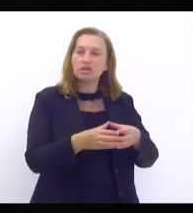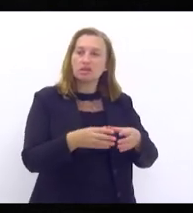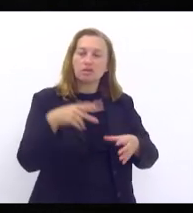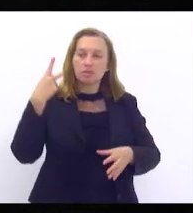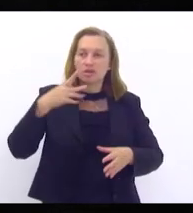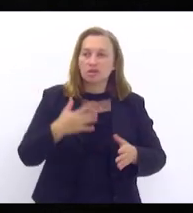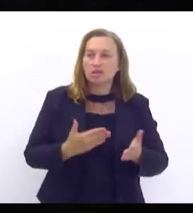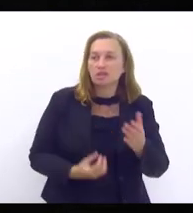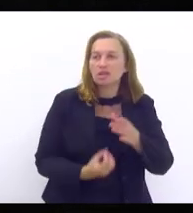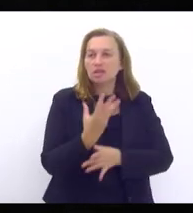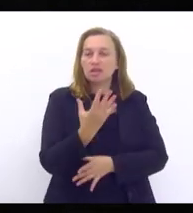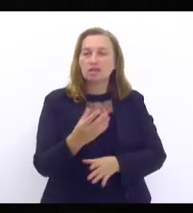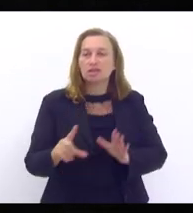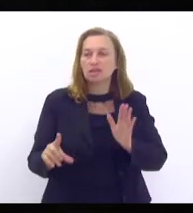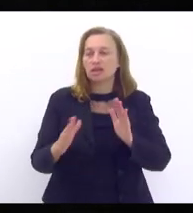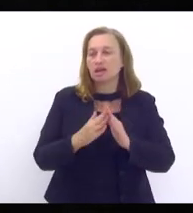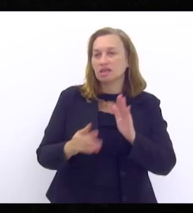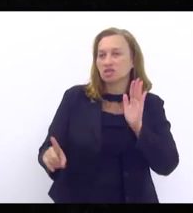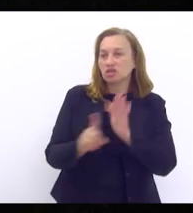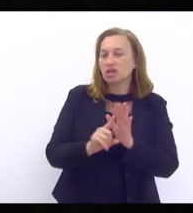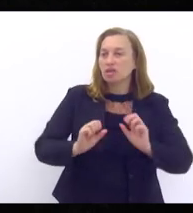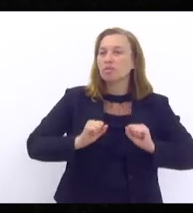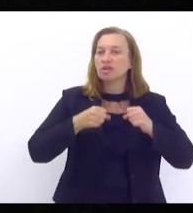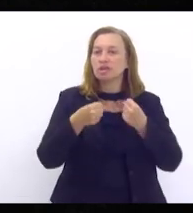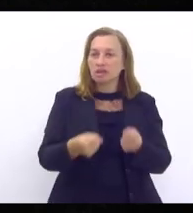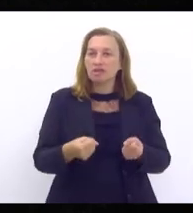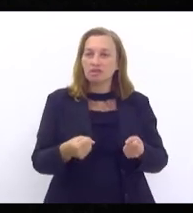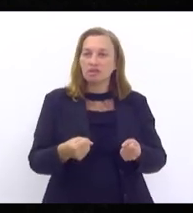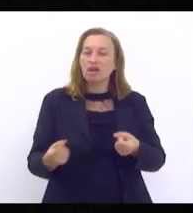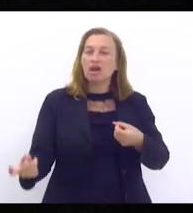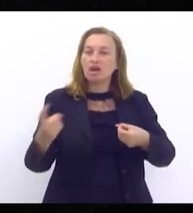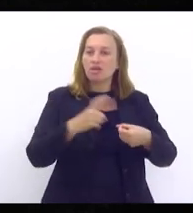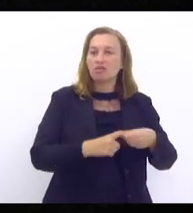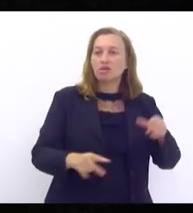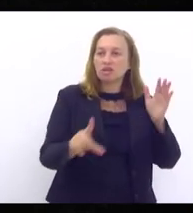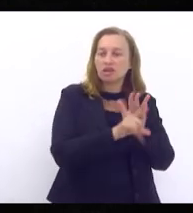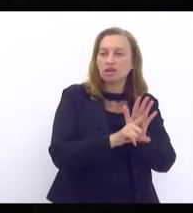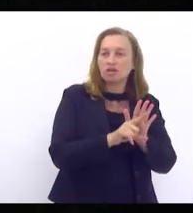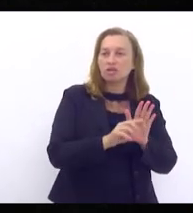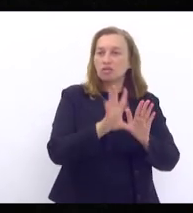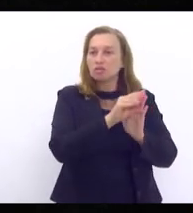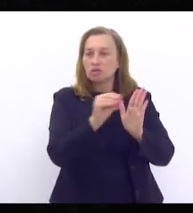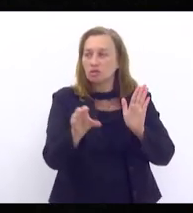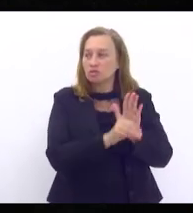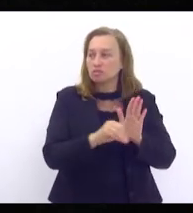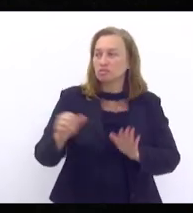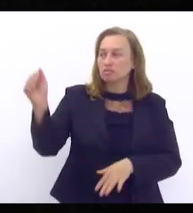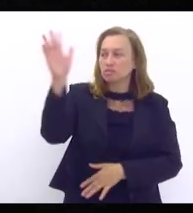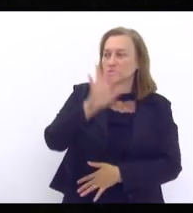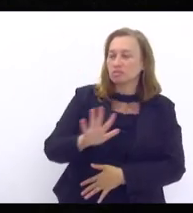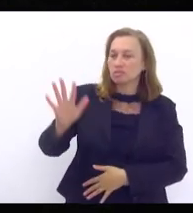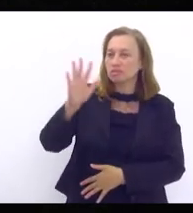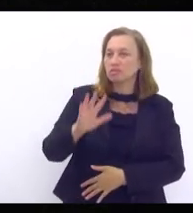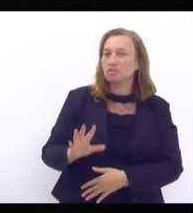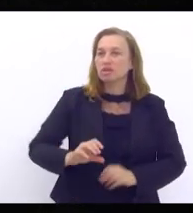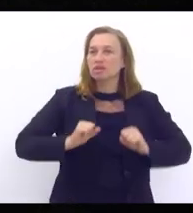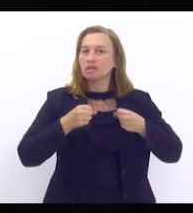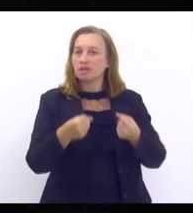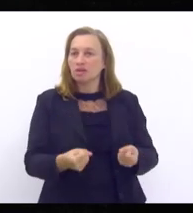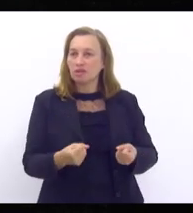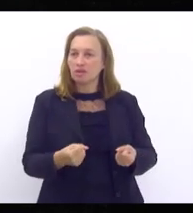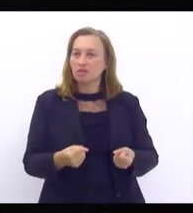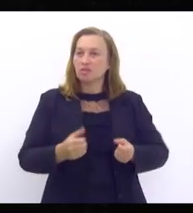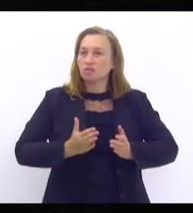lançada nessa Casa Legislativa, para defender a volta da lei do conteúdo nacional, para defender que